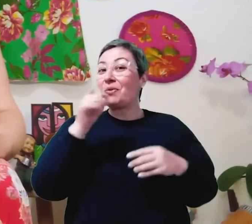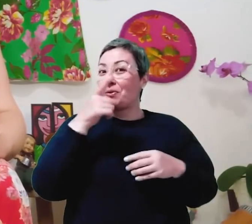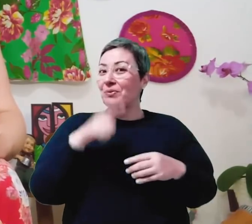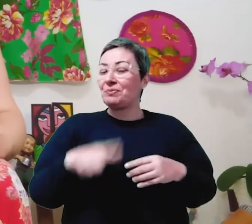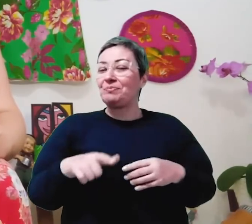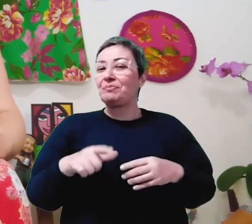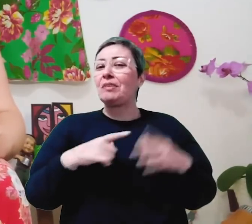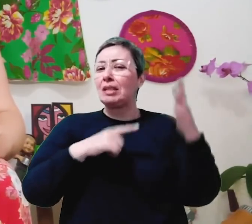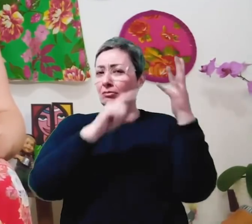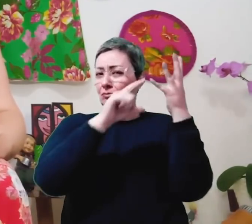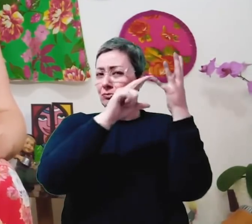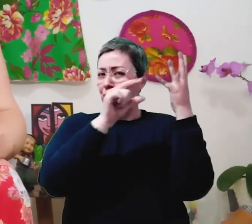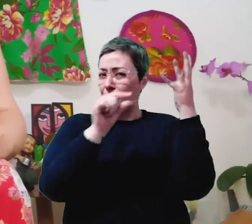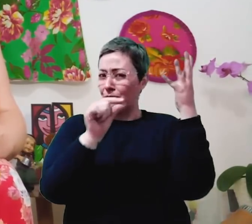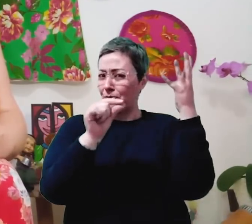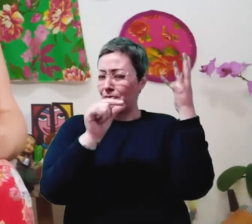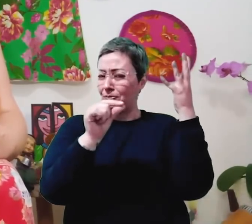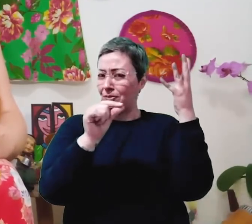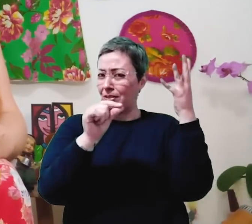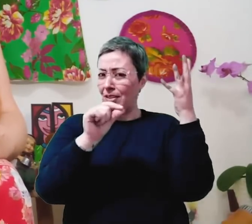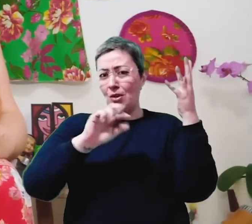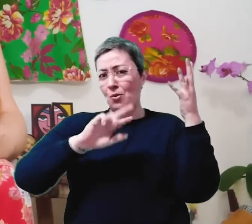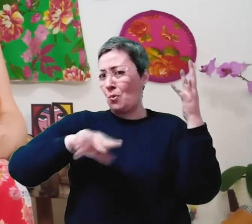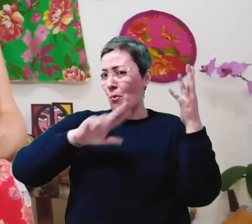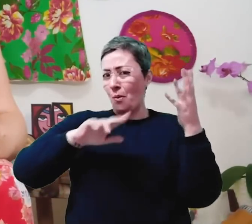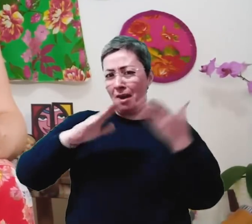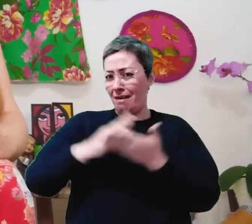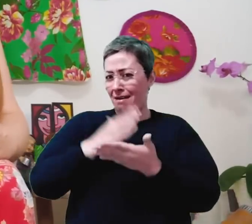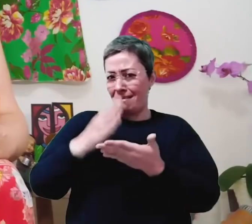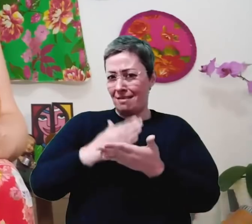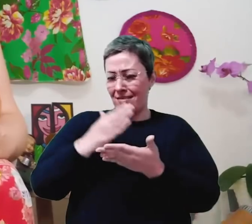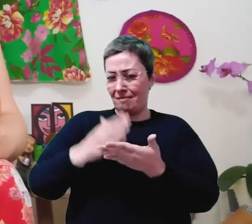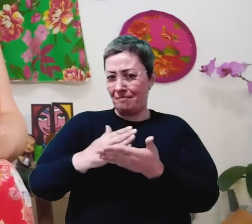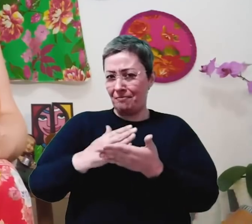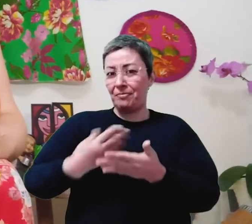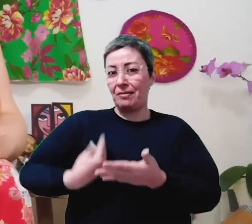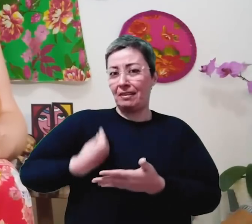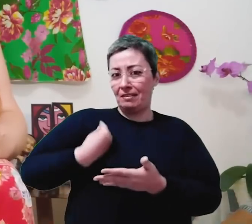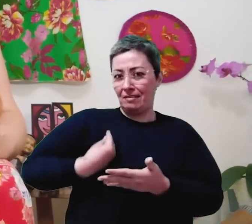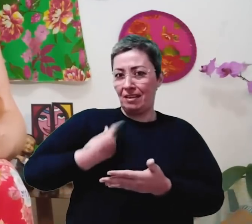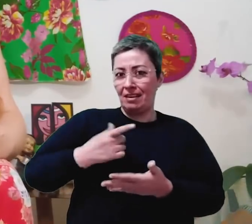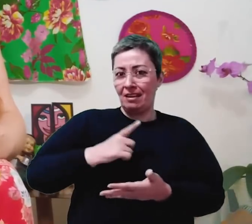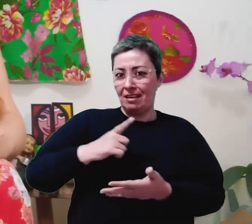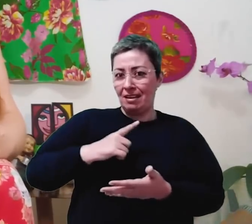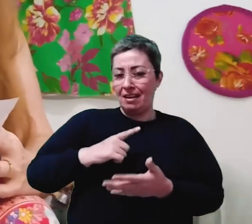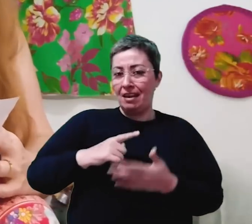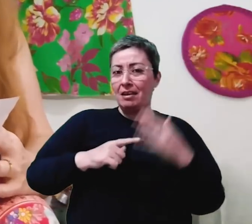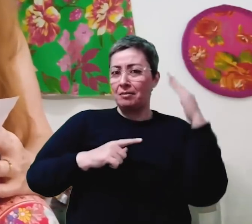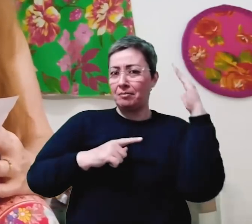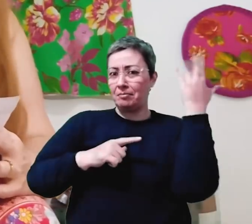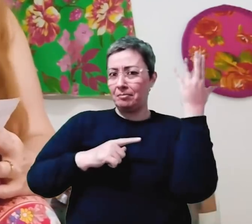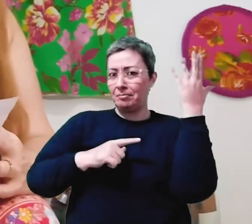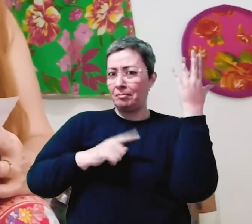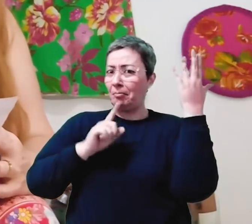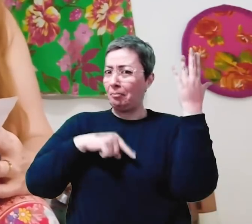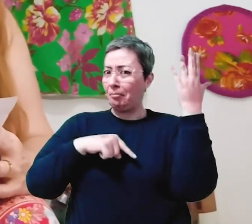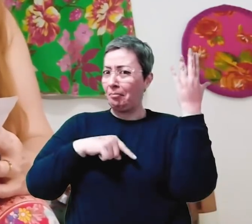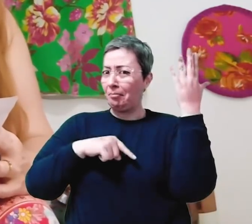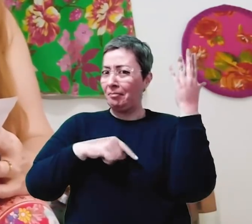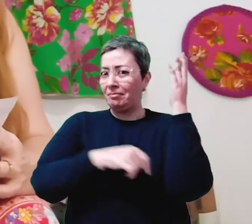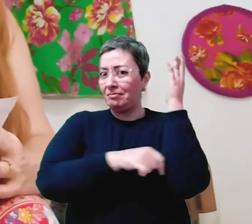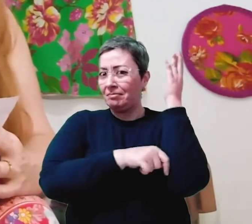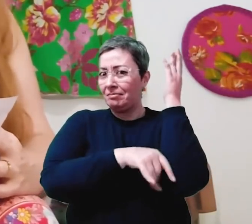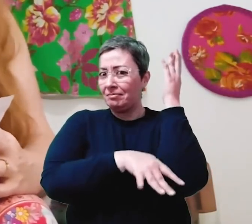Eu vou repetir. Tem folha e não é caderno. Tem vida e é de